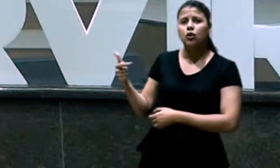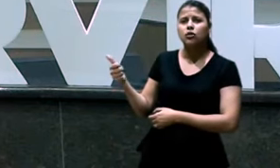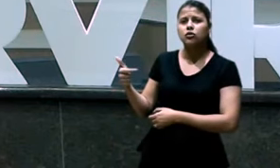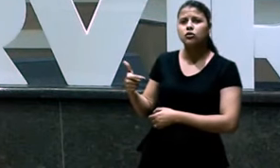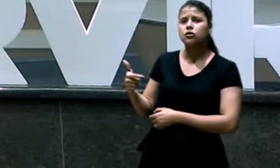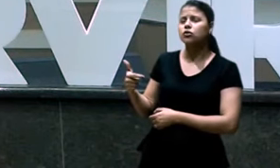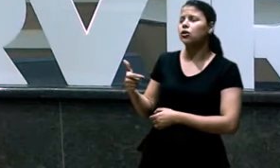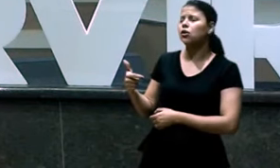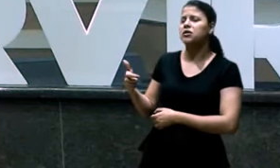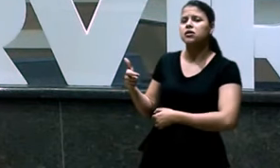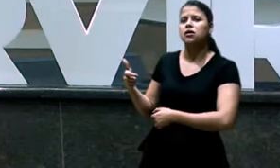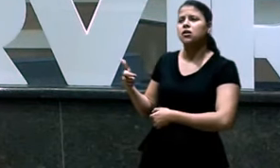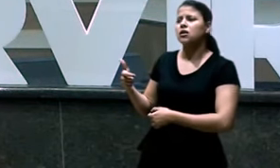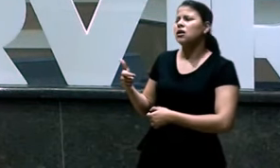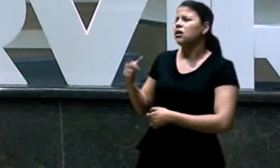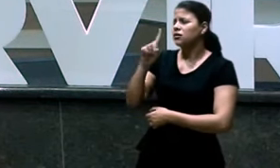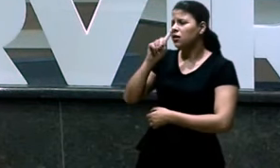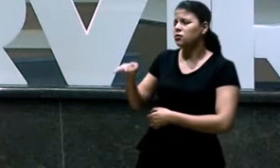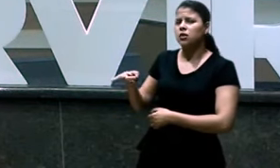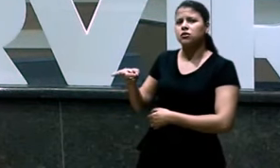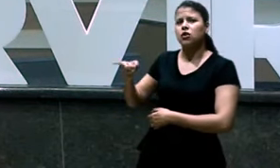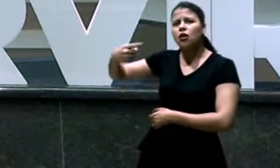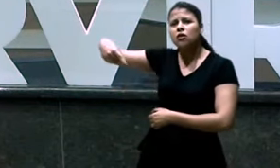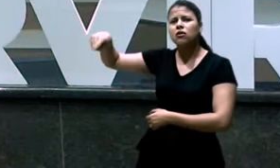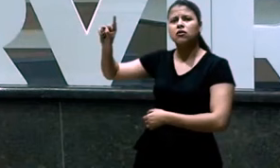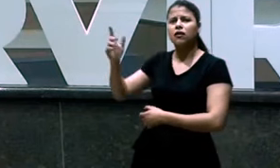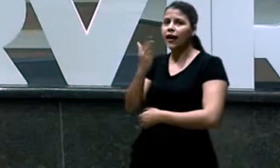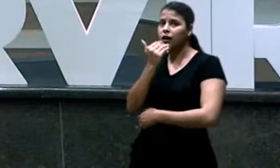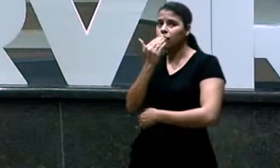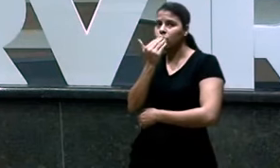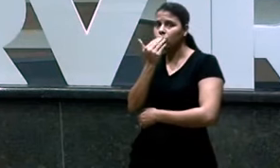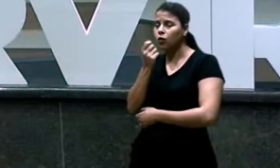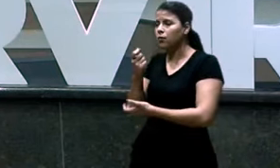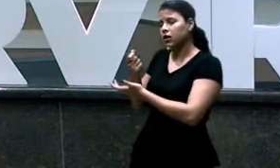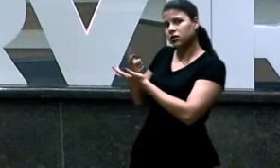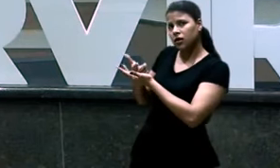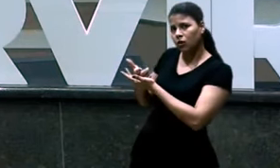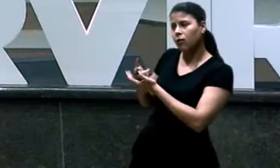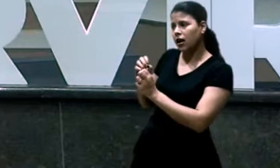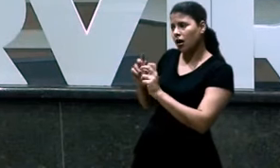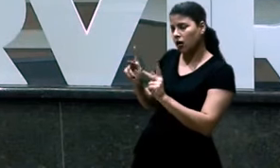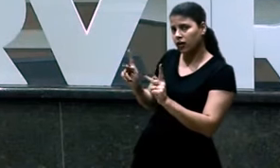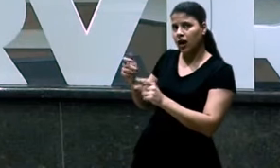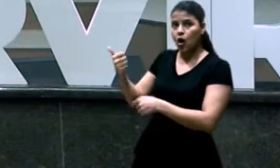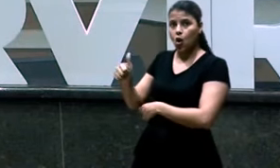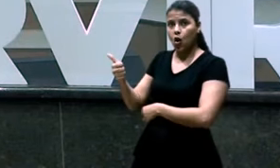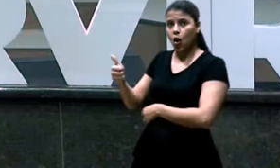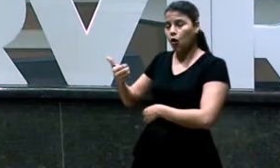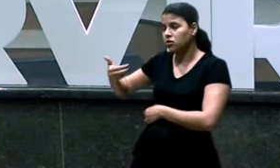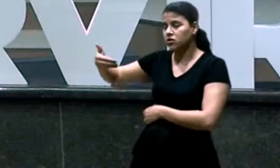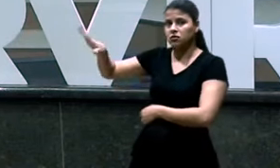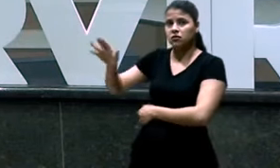entrou Jesus e João. Não entrou às 9 da manhã, nem às 3 da tarde, horário habitual